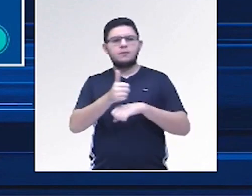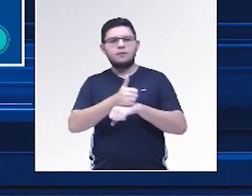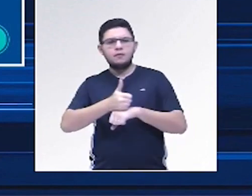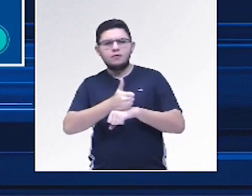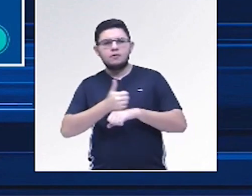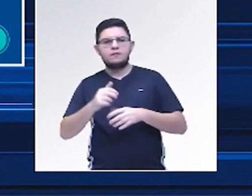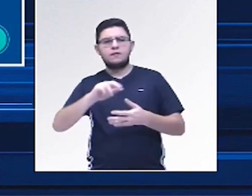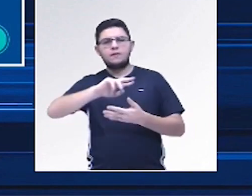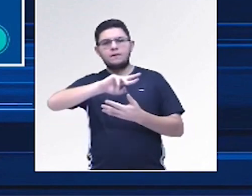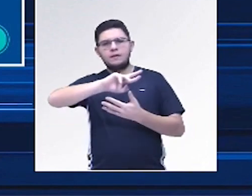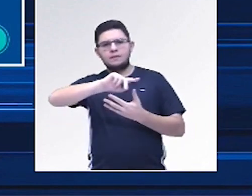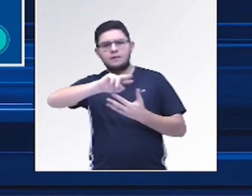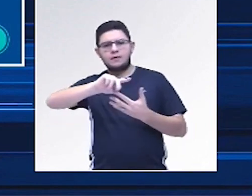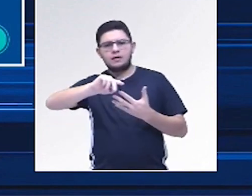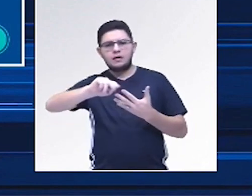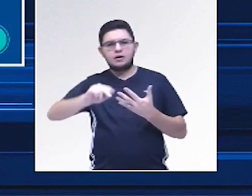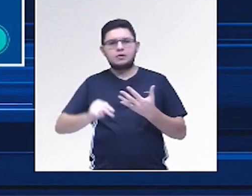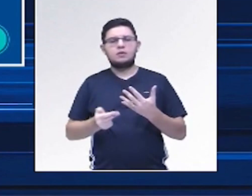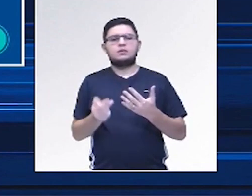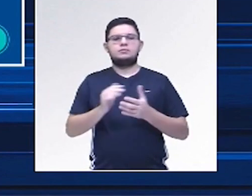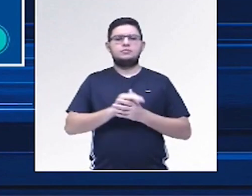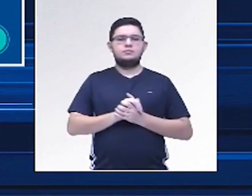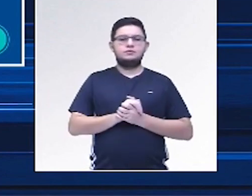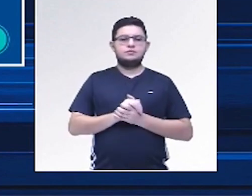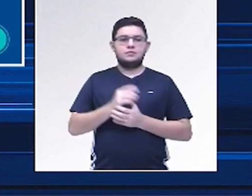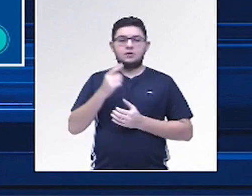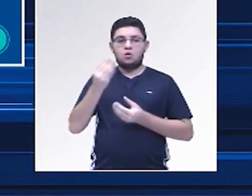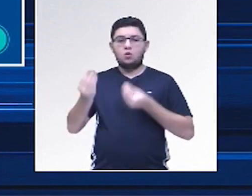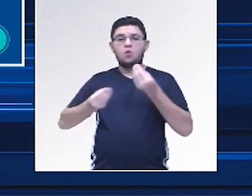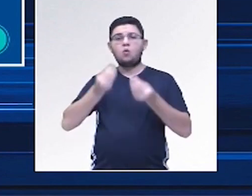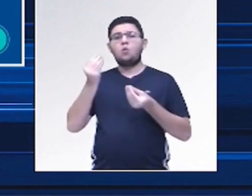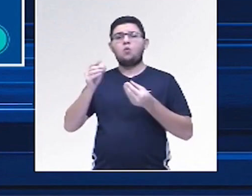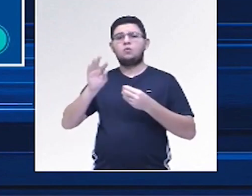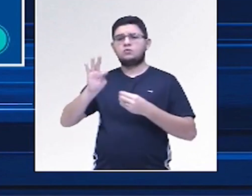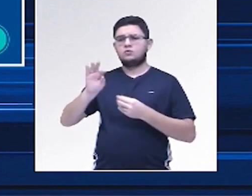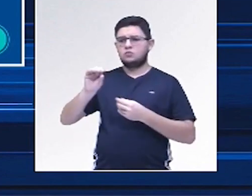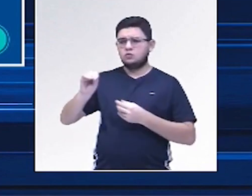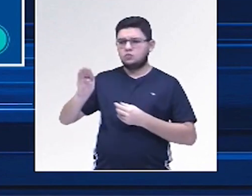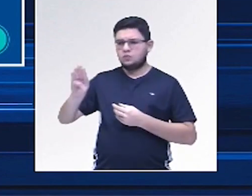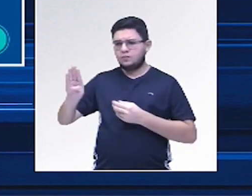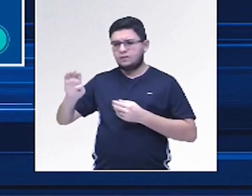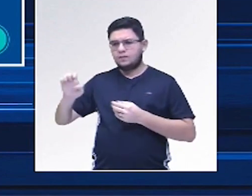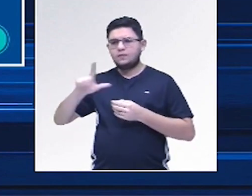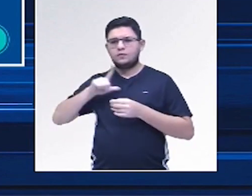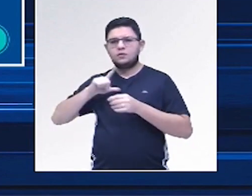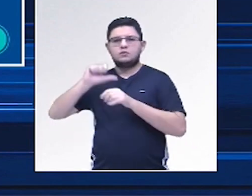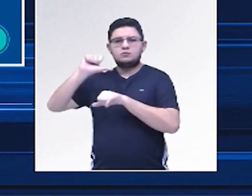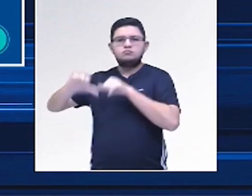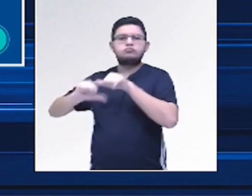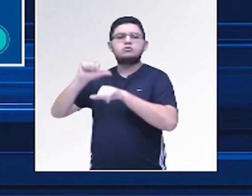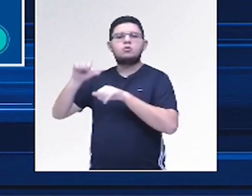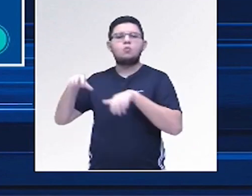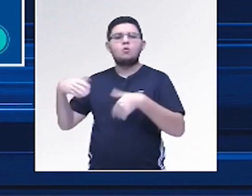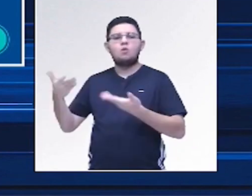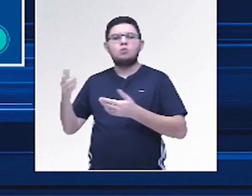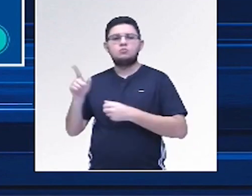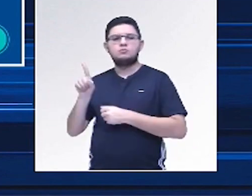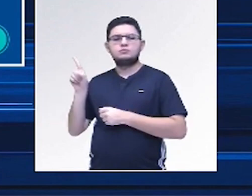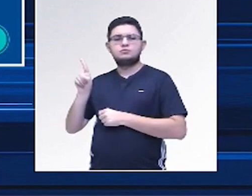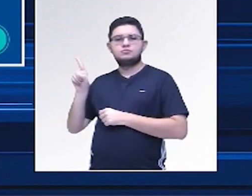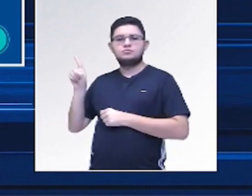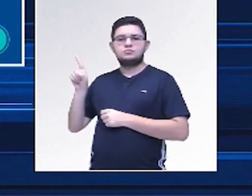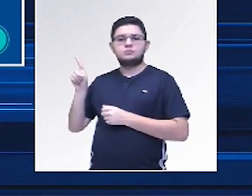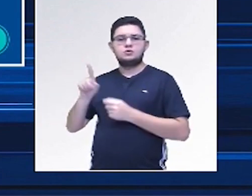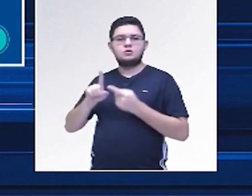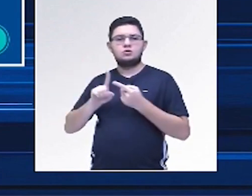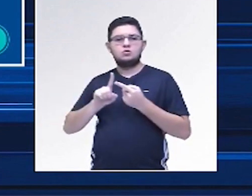muitas coisas interessantes. As formas dele são as seguintes que vocês estão vendo aí abaixo no quadro, não é? I am, né?